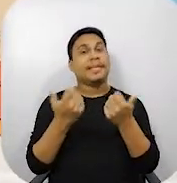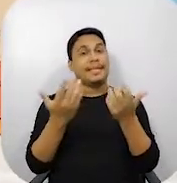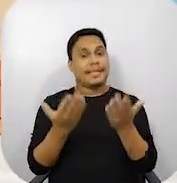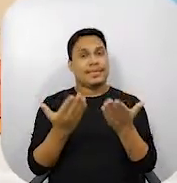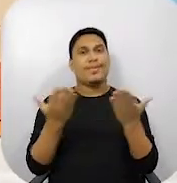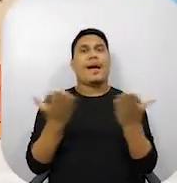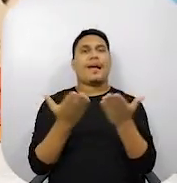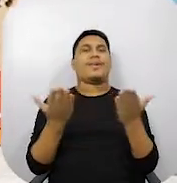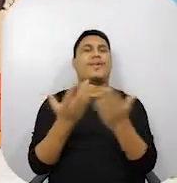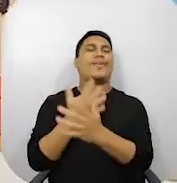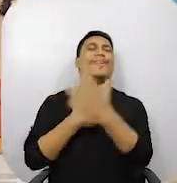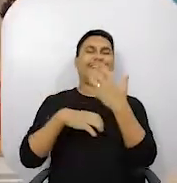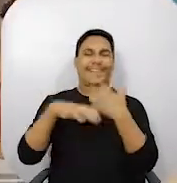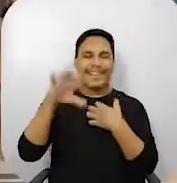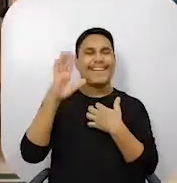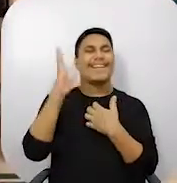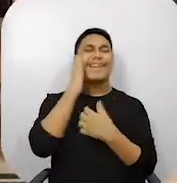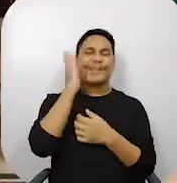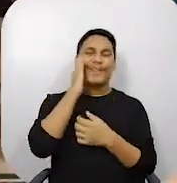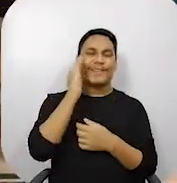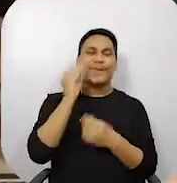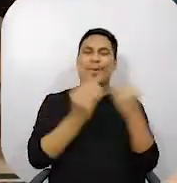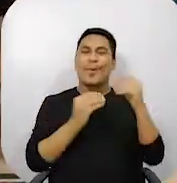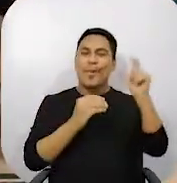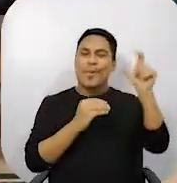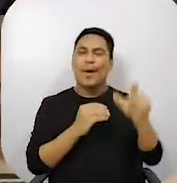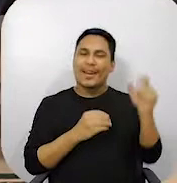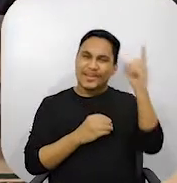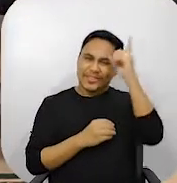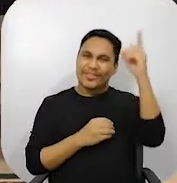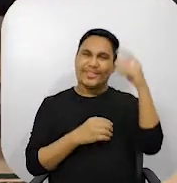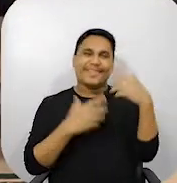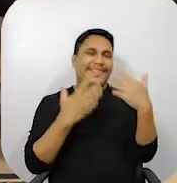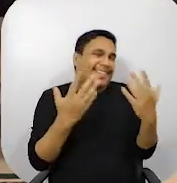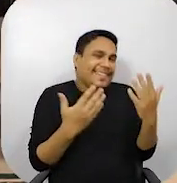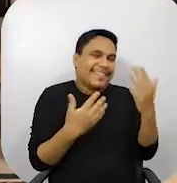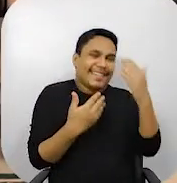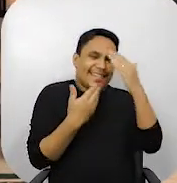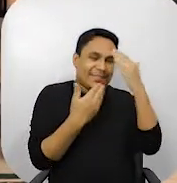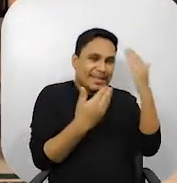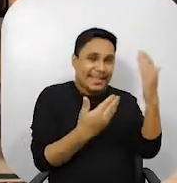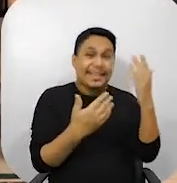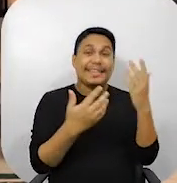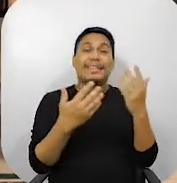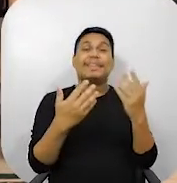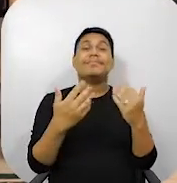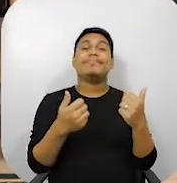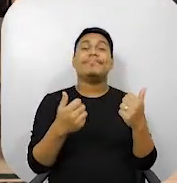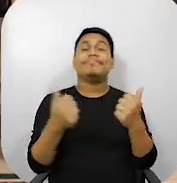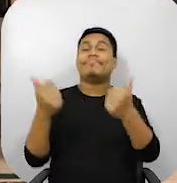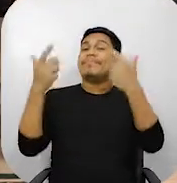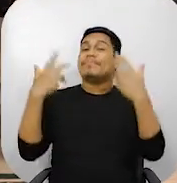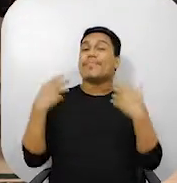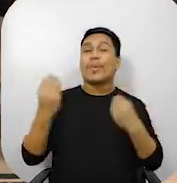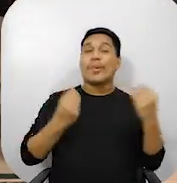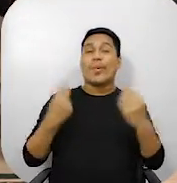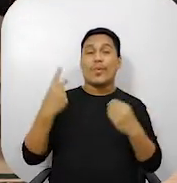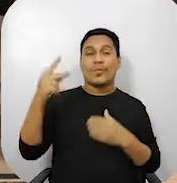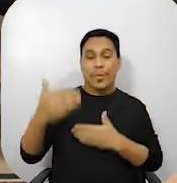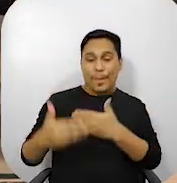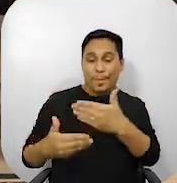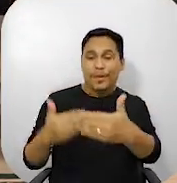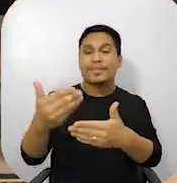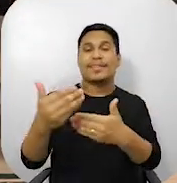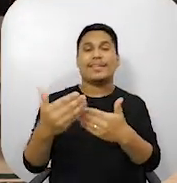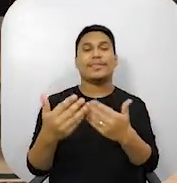Agora eu entendo da onde Aquele um talento de Elisa obrigado agora tentei me fala como é que tá esse seus processos para